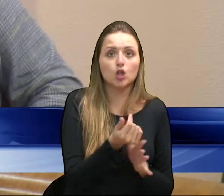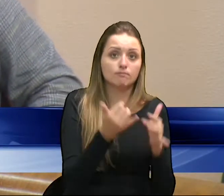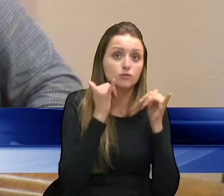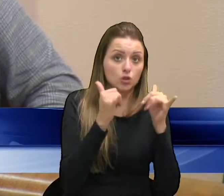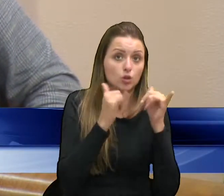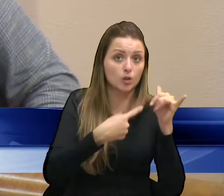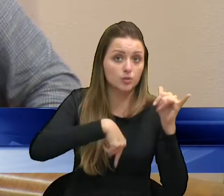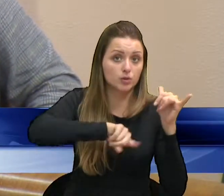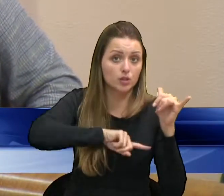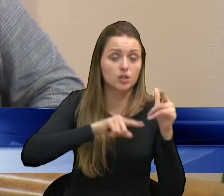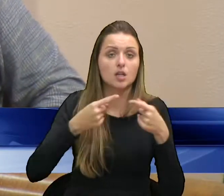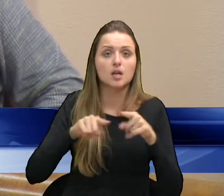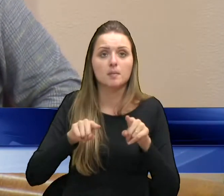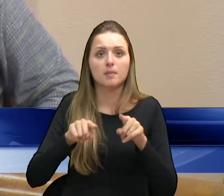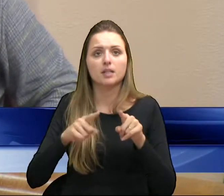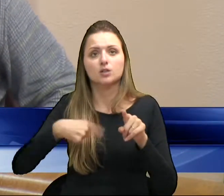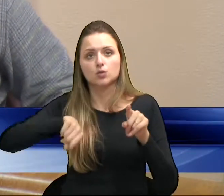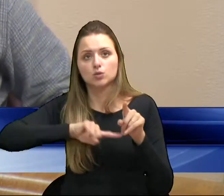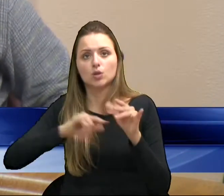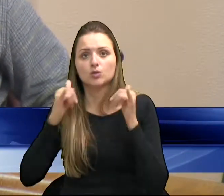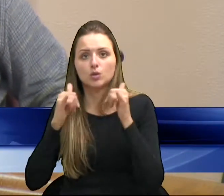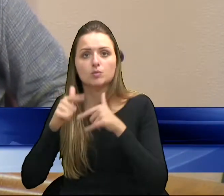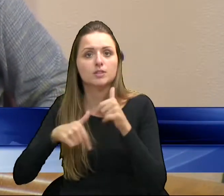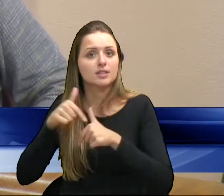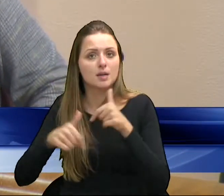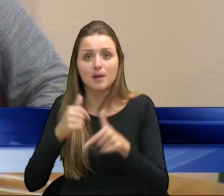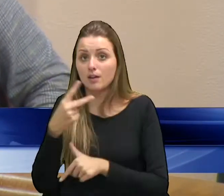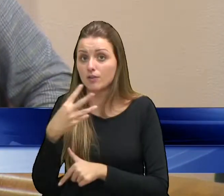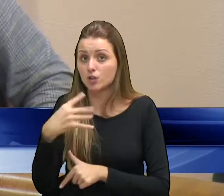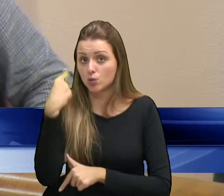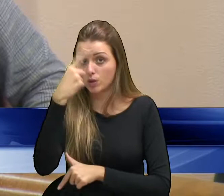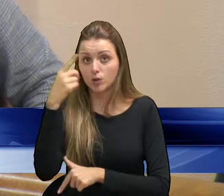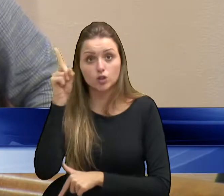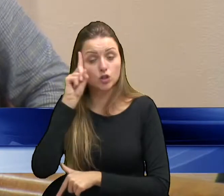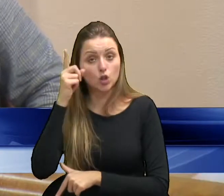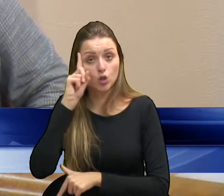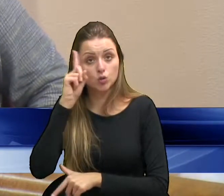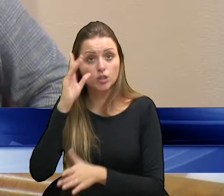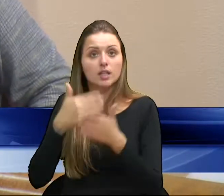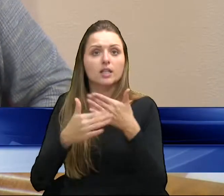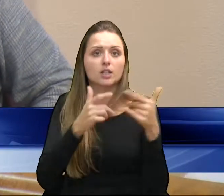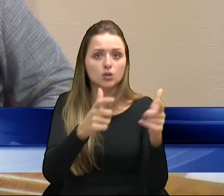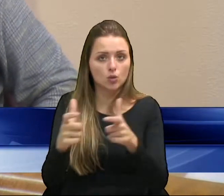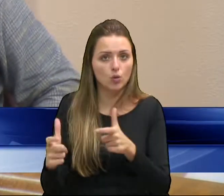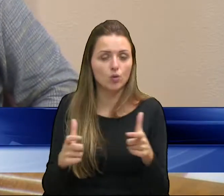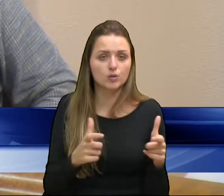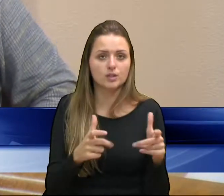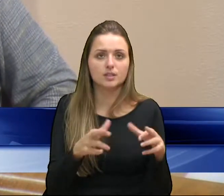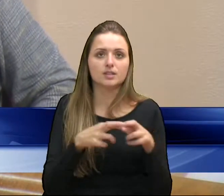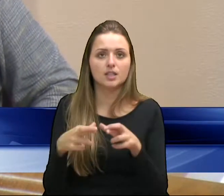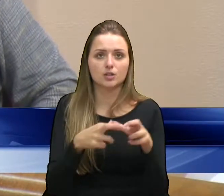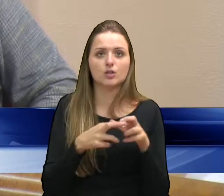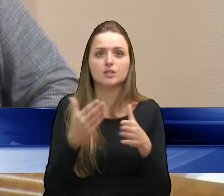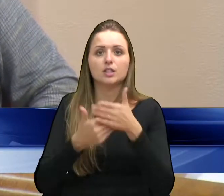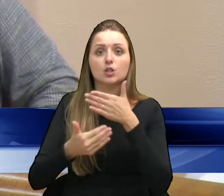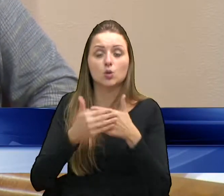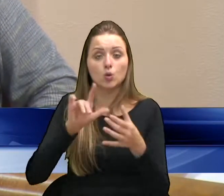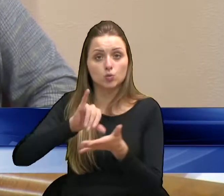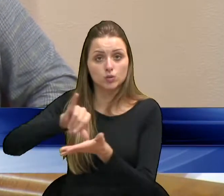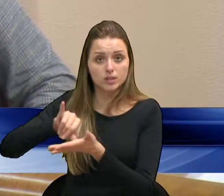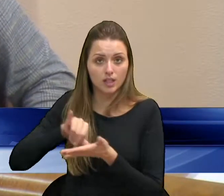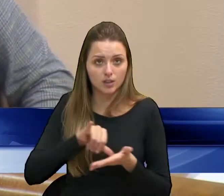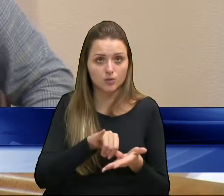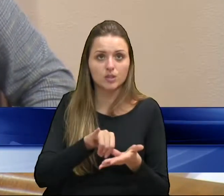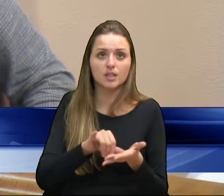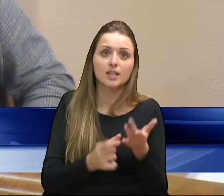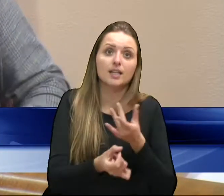o nosso serviço ele opera 24 horas o dia, em todos os locais de Caxias, em todo o perímetro urbano, e alguns não